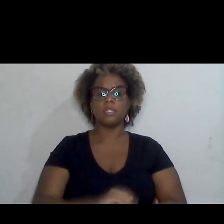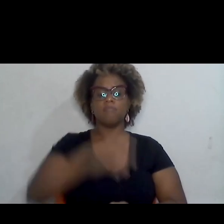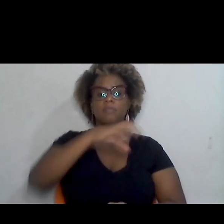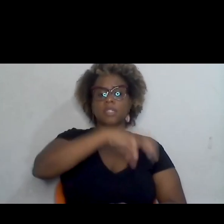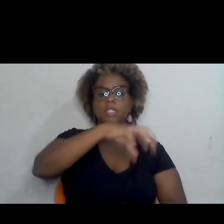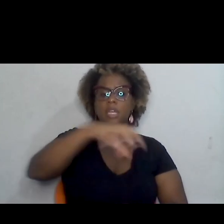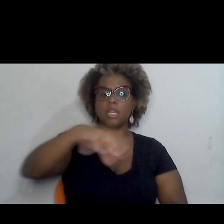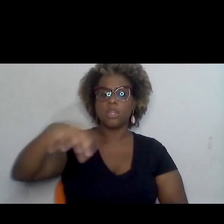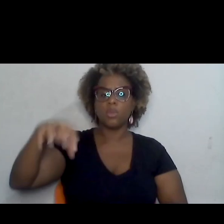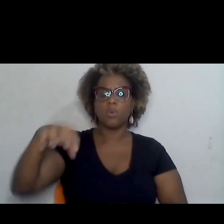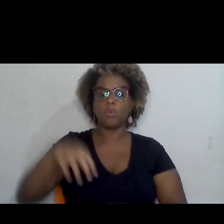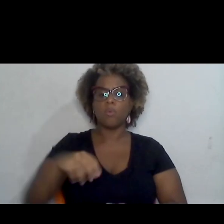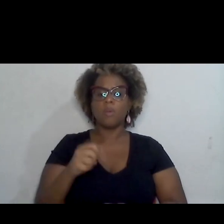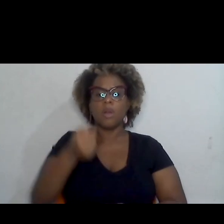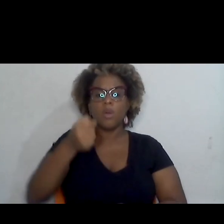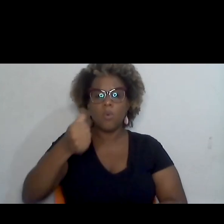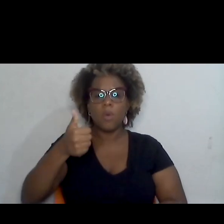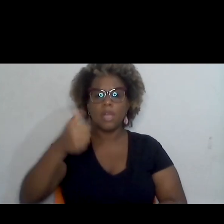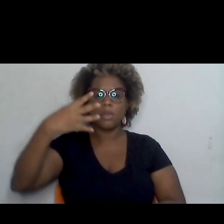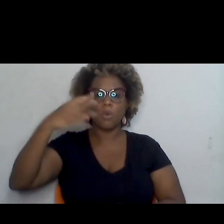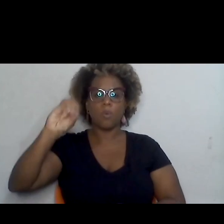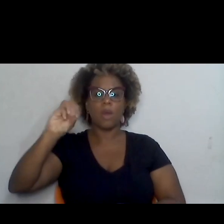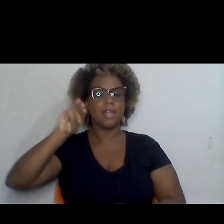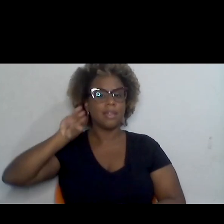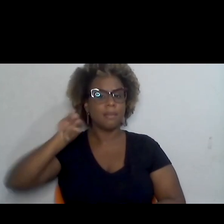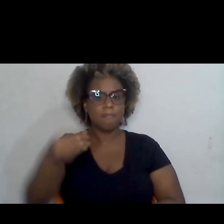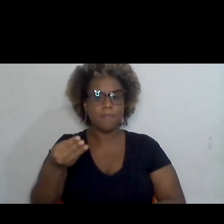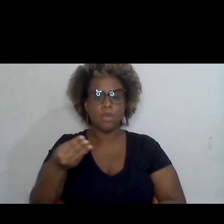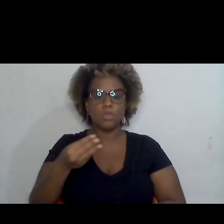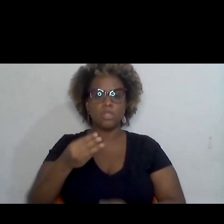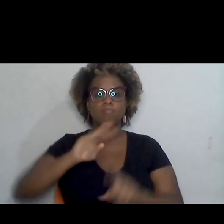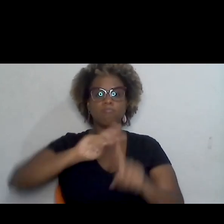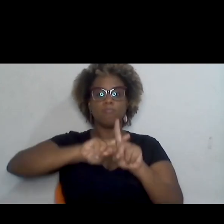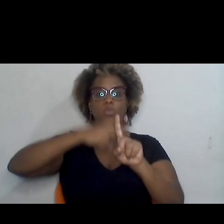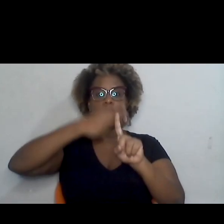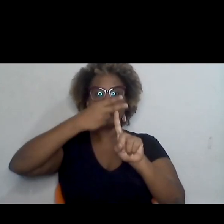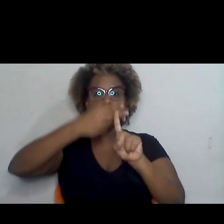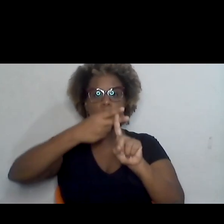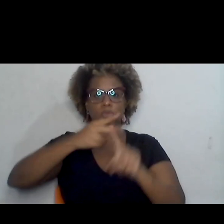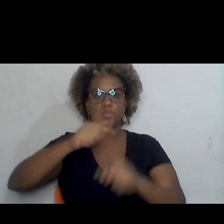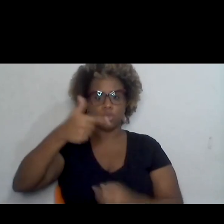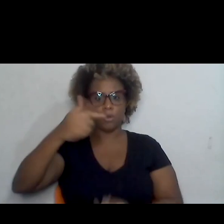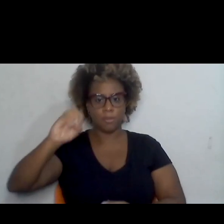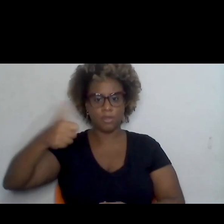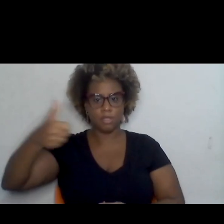de quase 40 milhões, ou seja, é mais do que o dobro da edição de